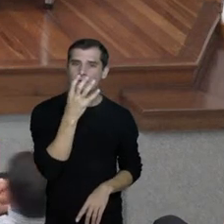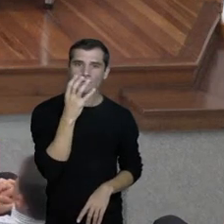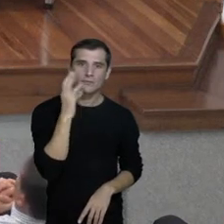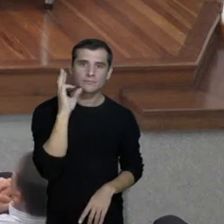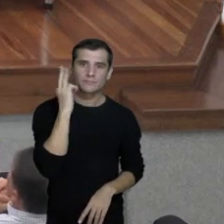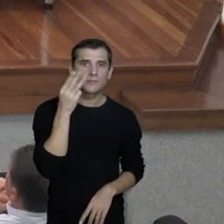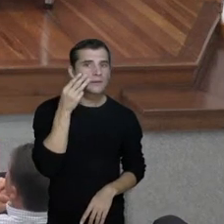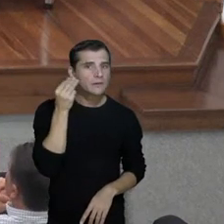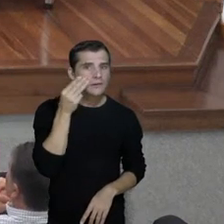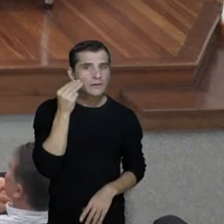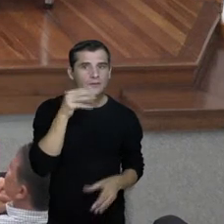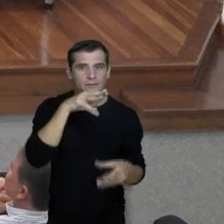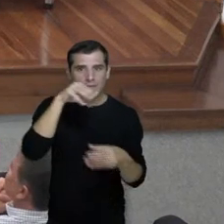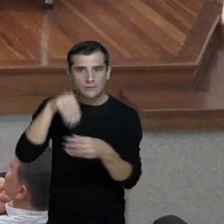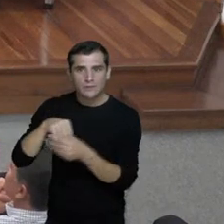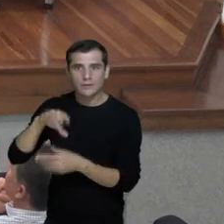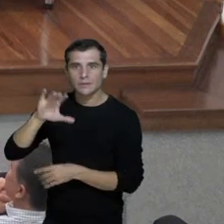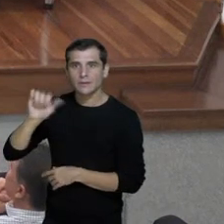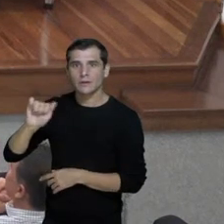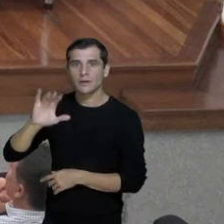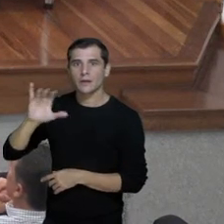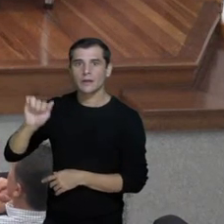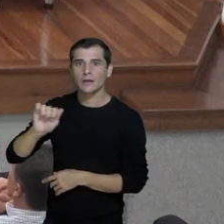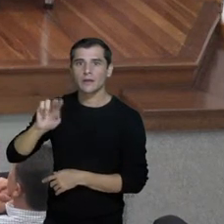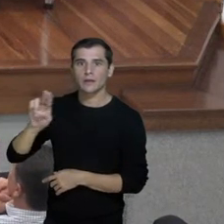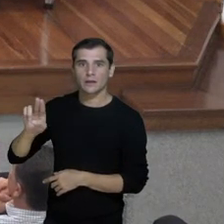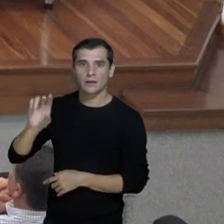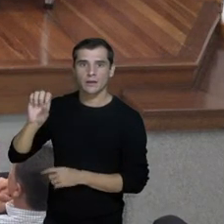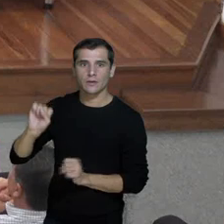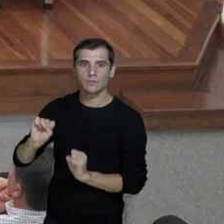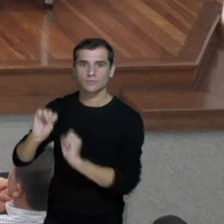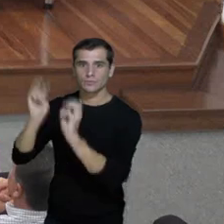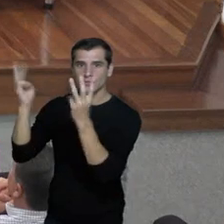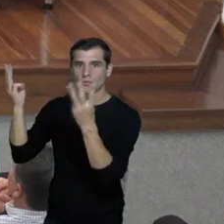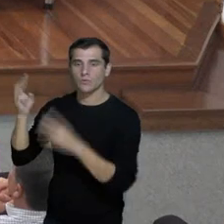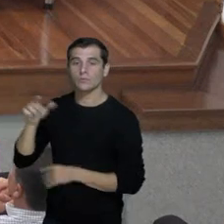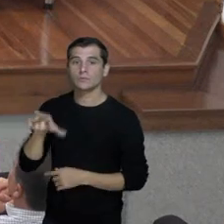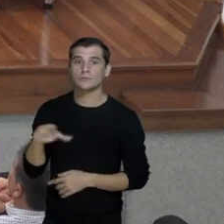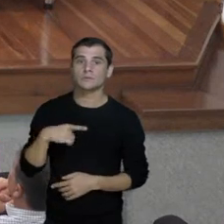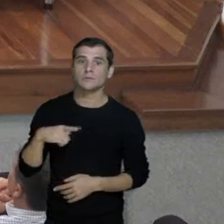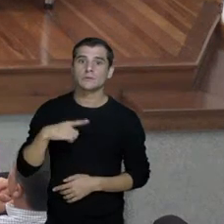Show também que já faturou só ele mais de 124 milhões